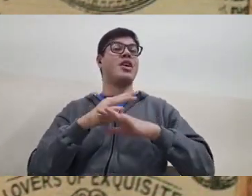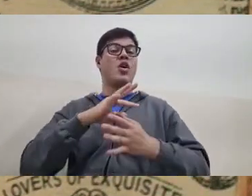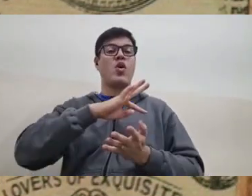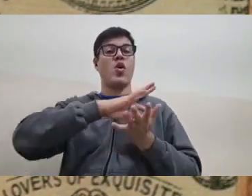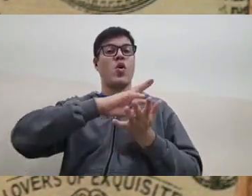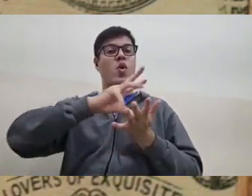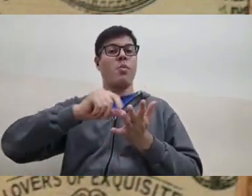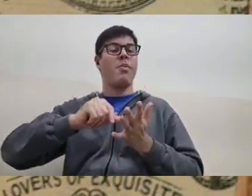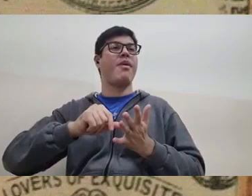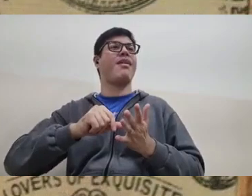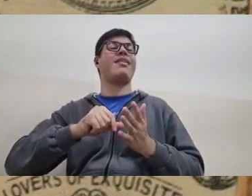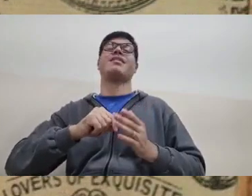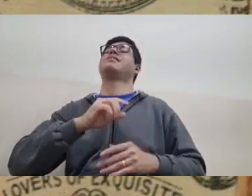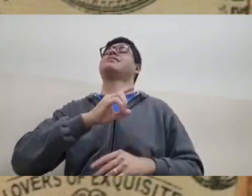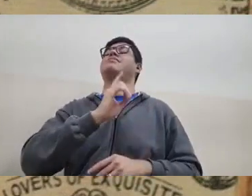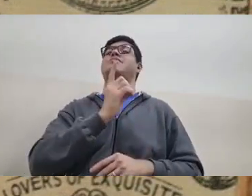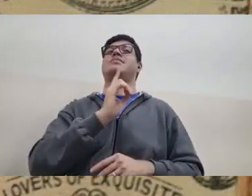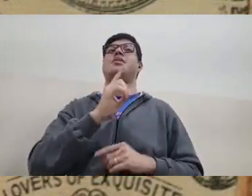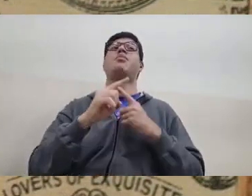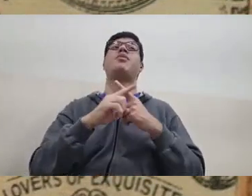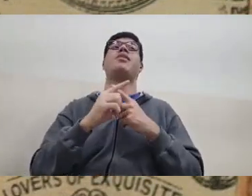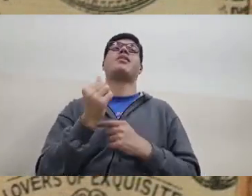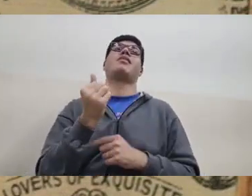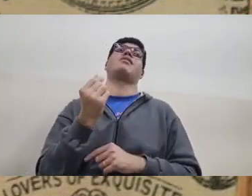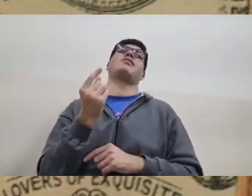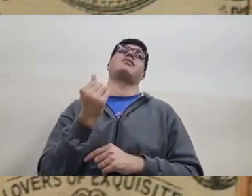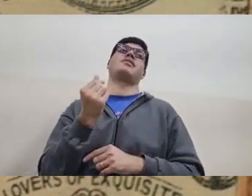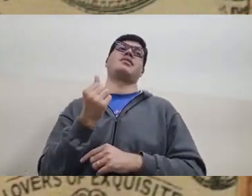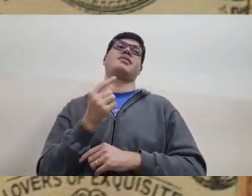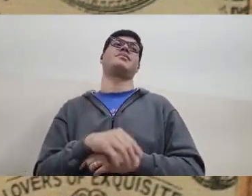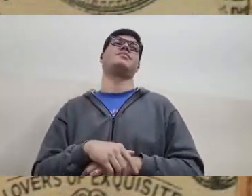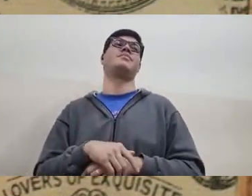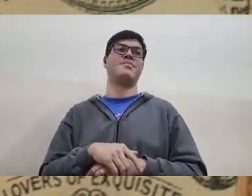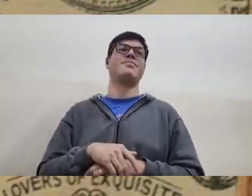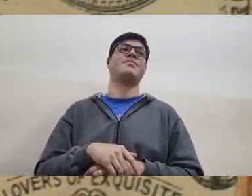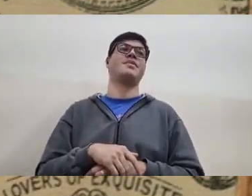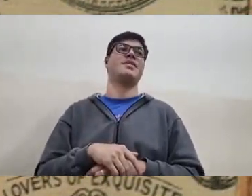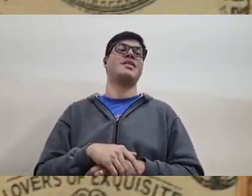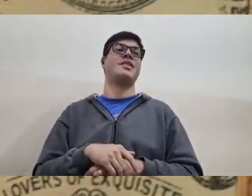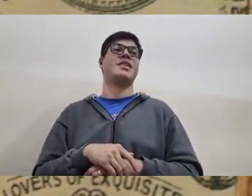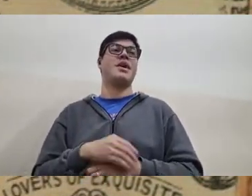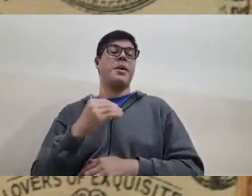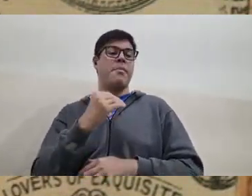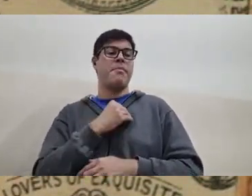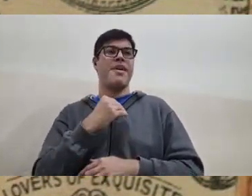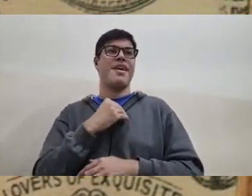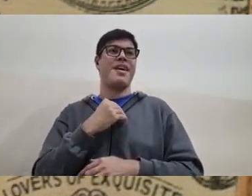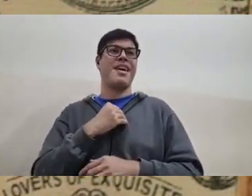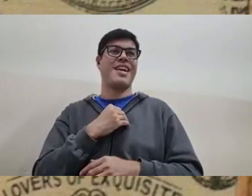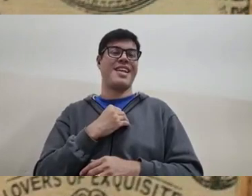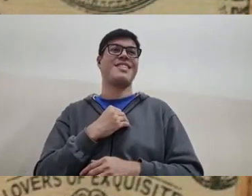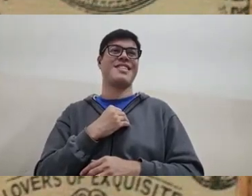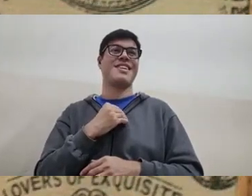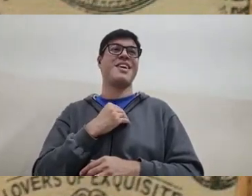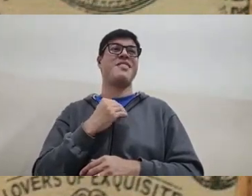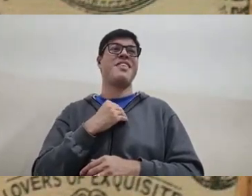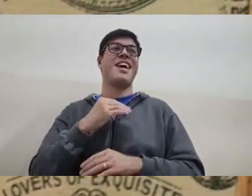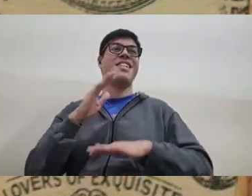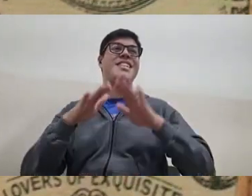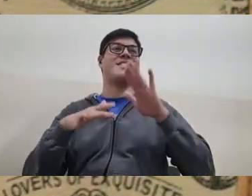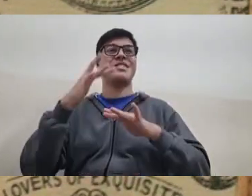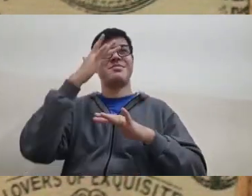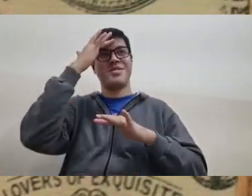rouba porque masculino sim entendeu é pecado mortal o mangá